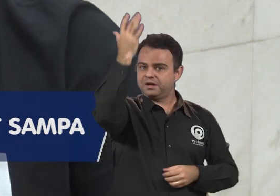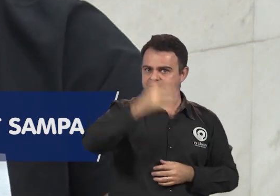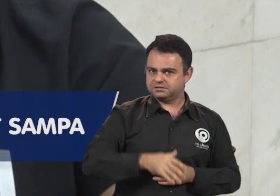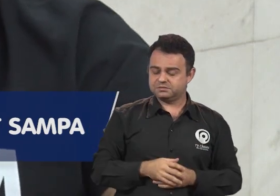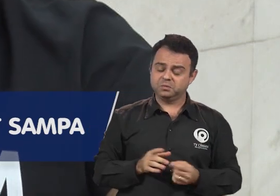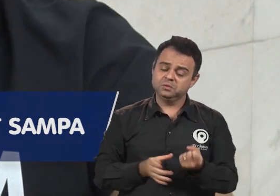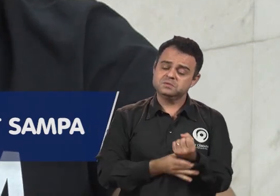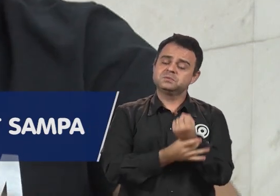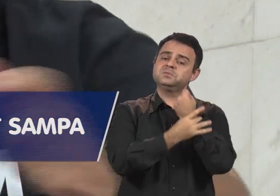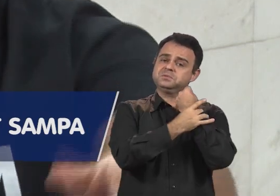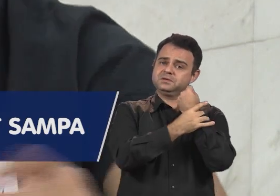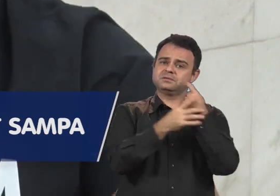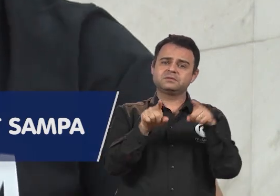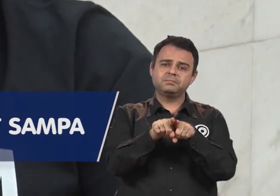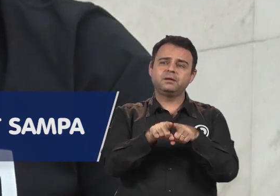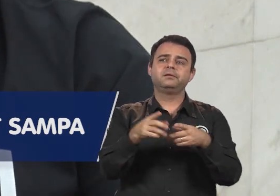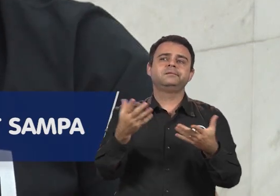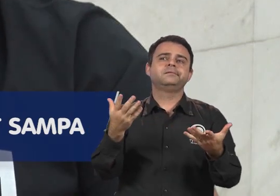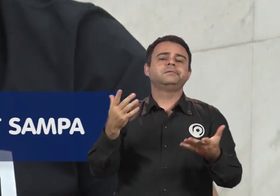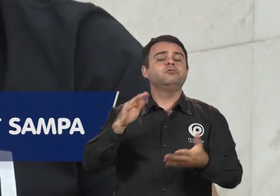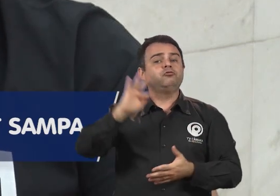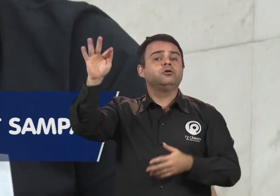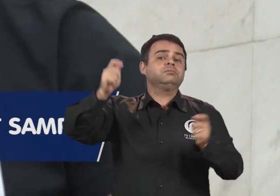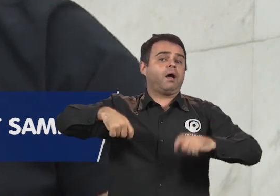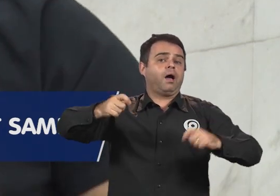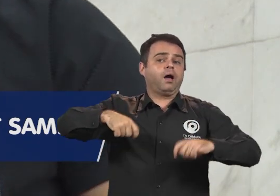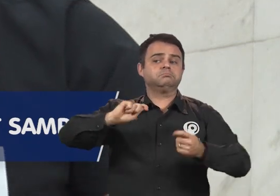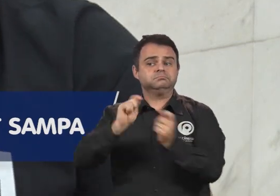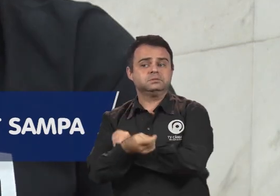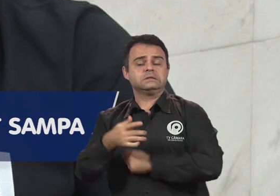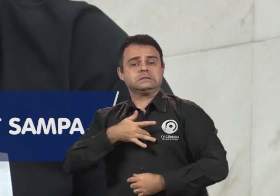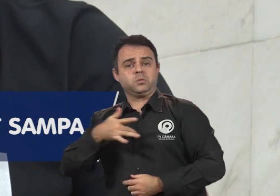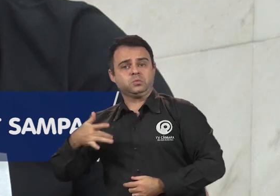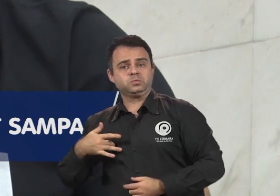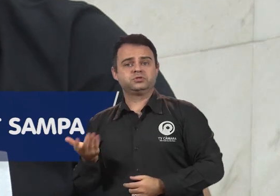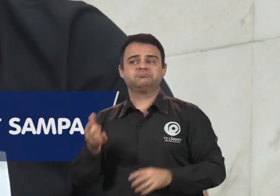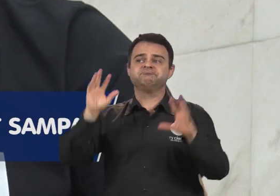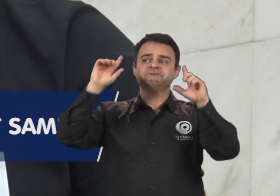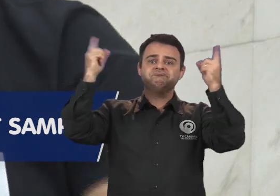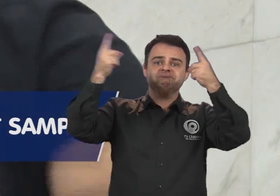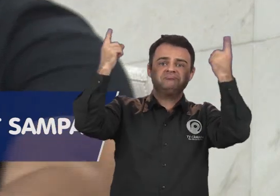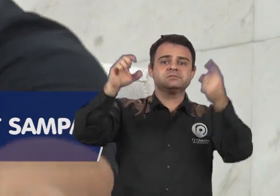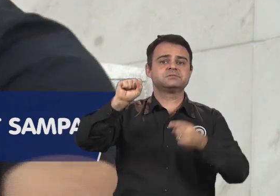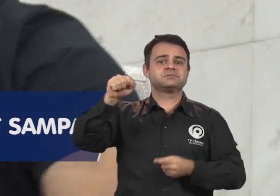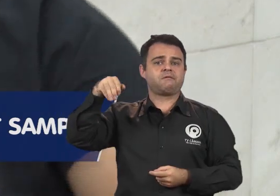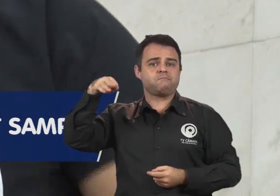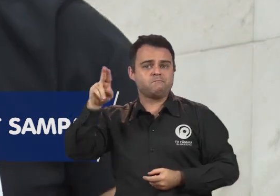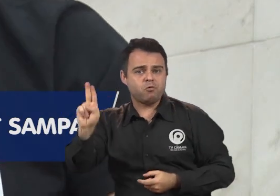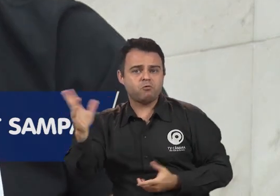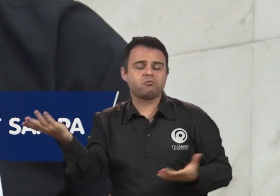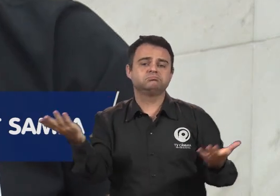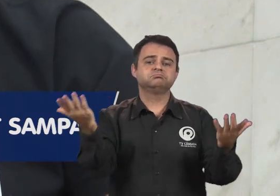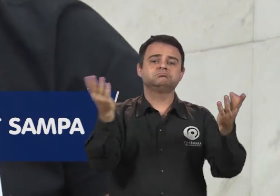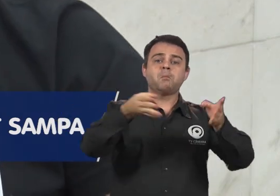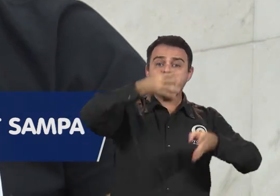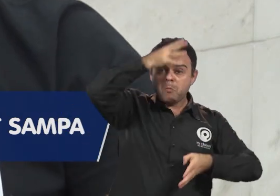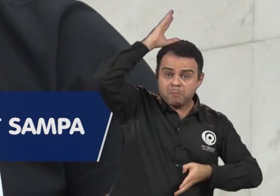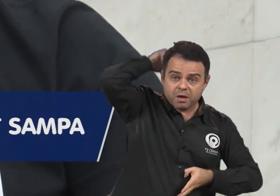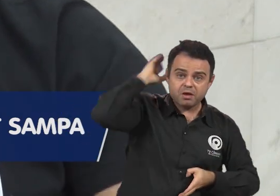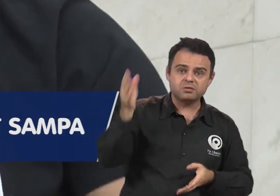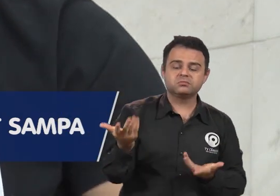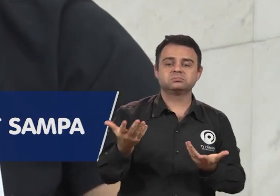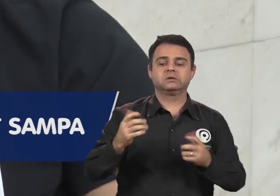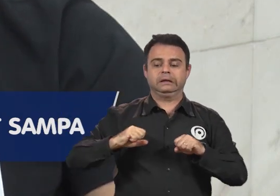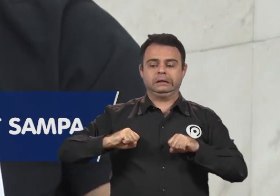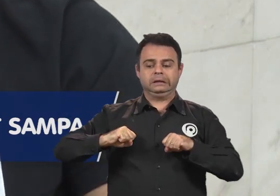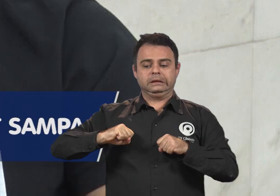estender isso a um SAMU, a um bombeiro, a gente evita outros pontos, a defesa civil da nossa cidade. Então, é